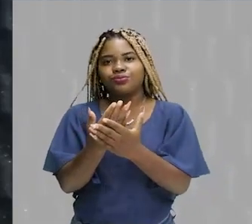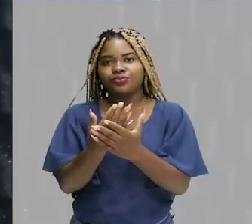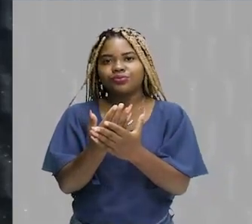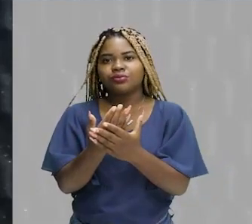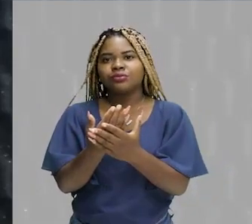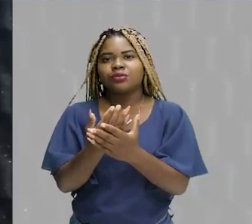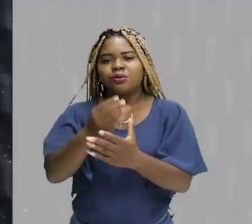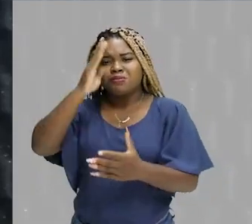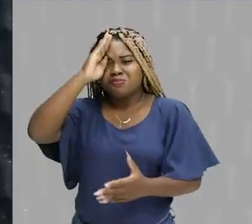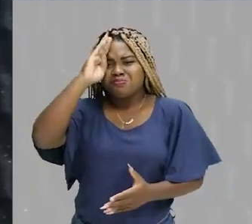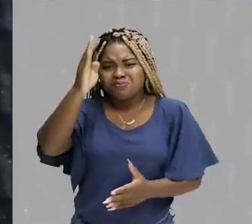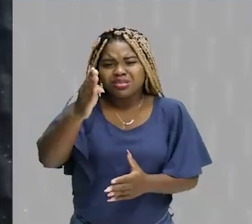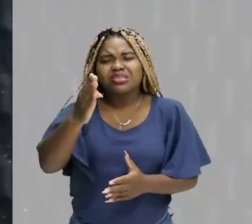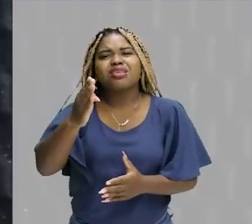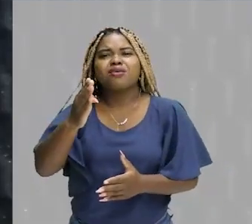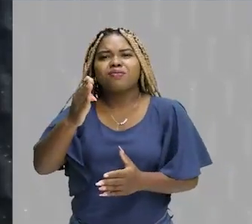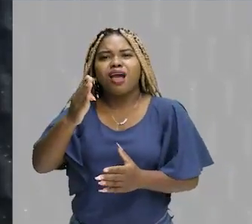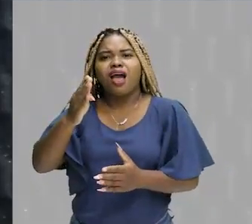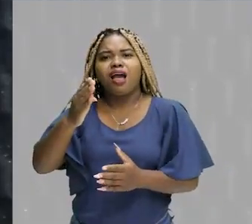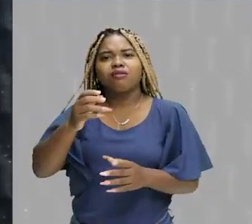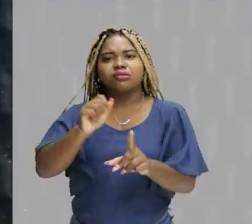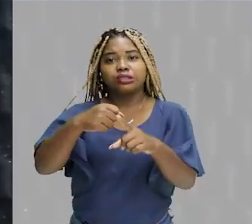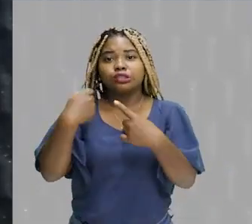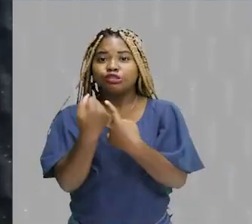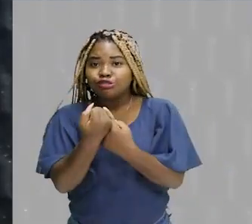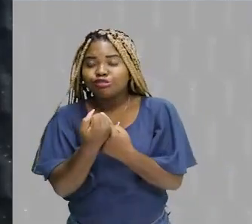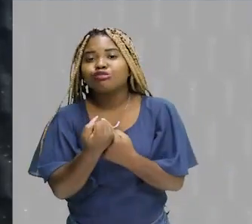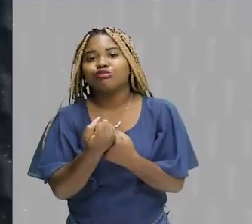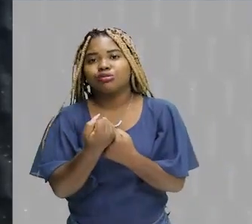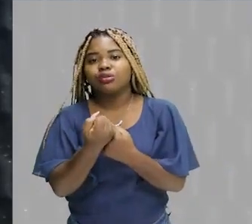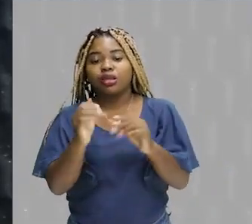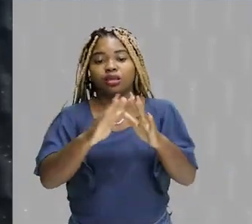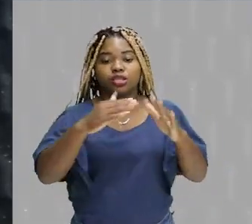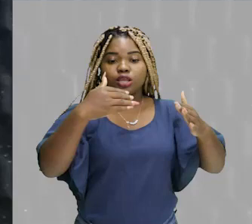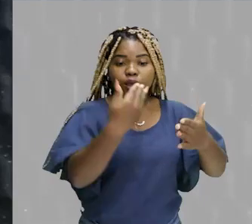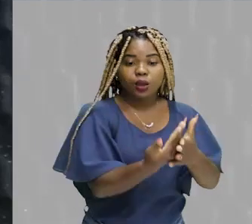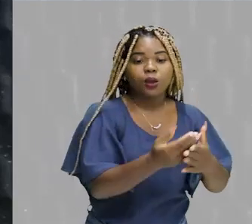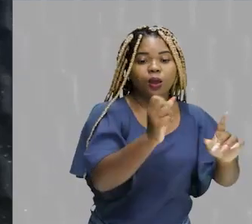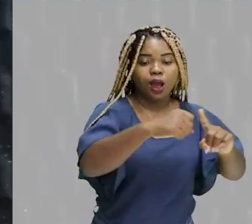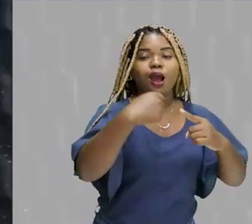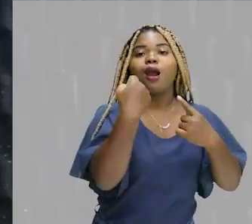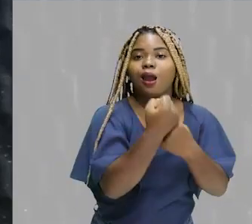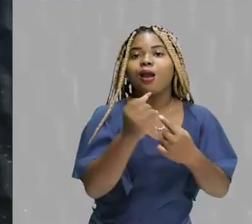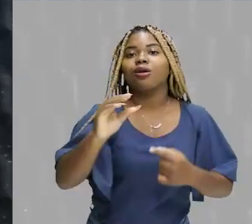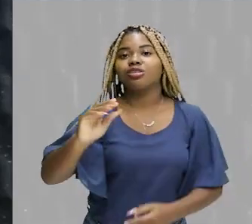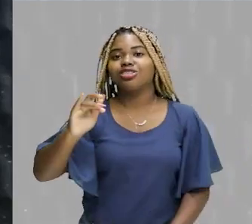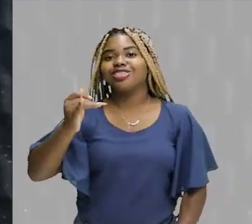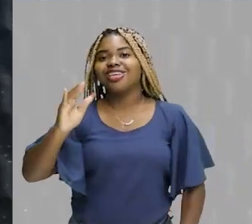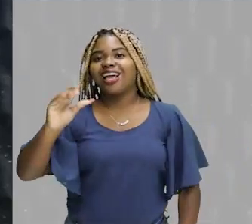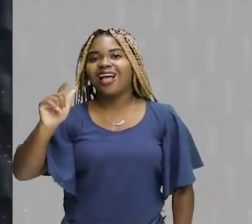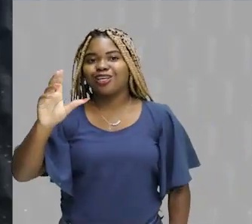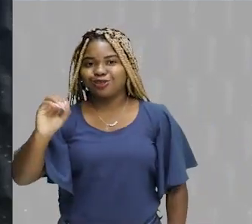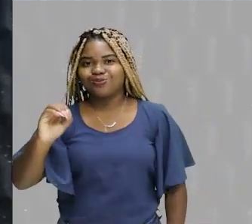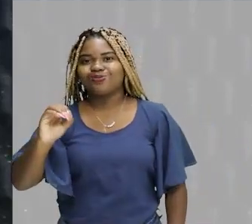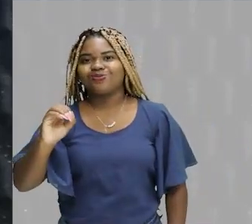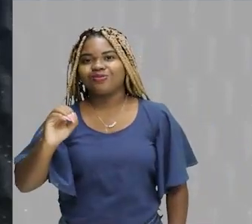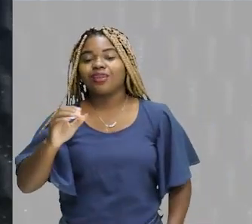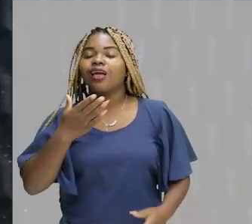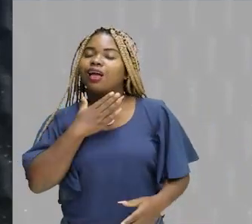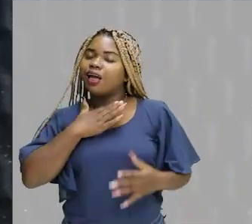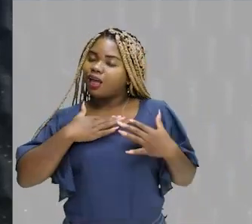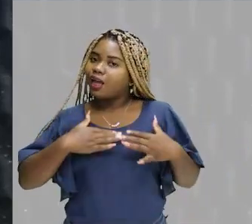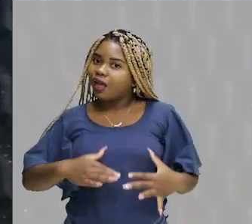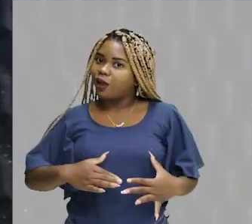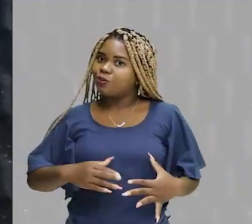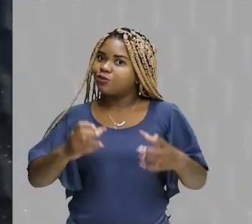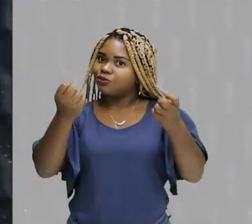principais vertentes da sociologia urbana, que a gente chama de Escola Sociológica de Chicago. Daqui a pouco eu vou te falar